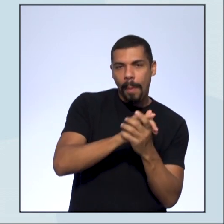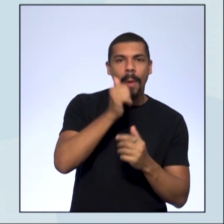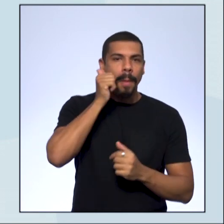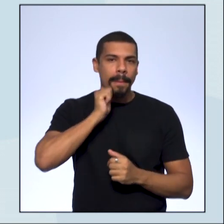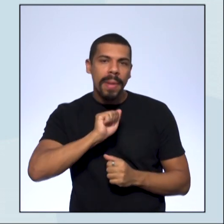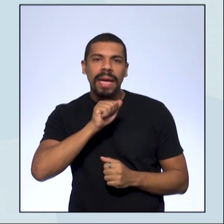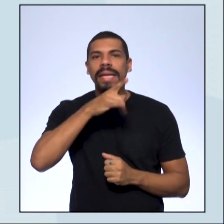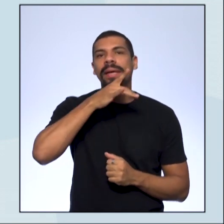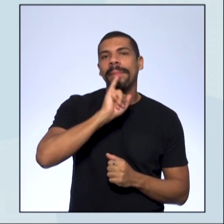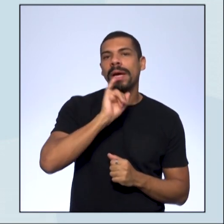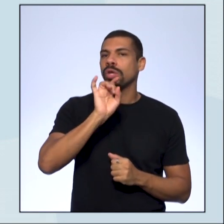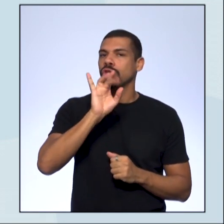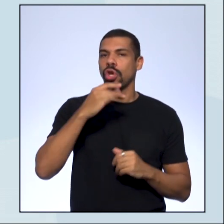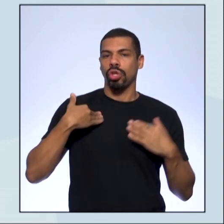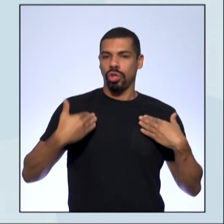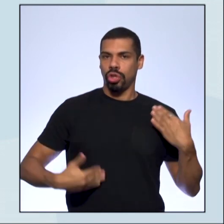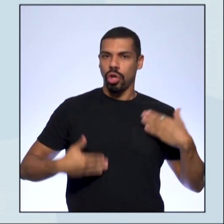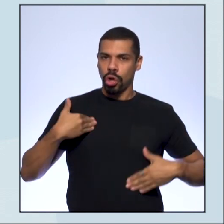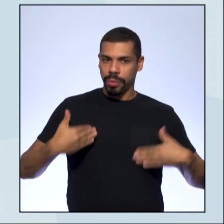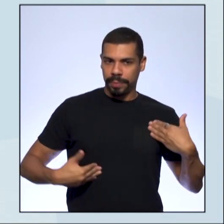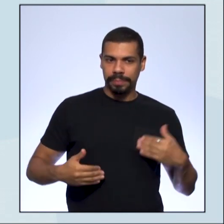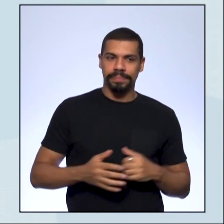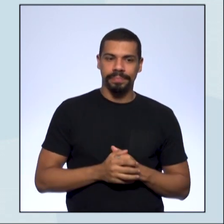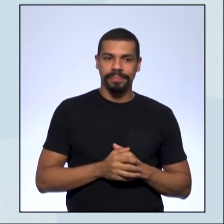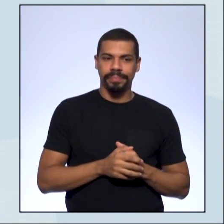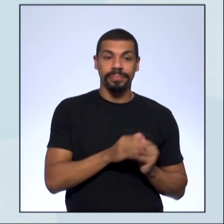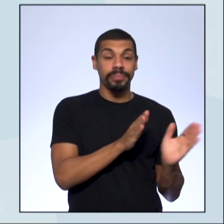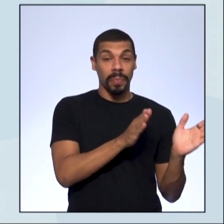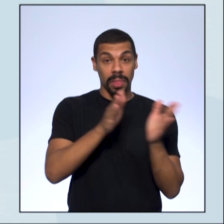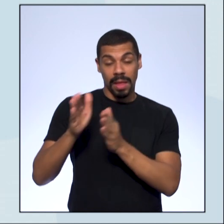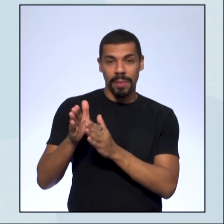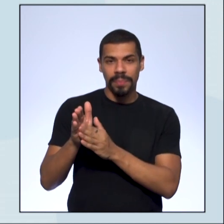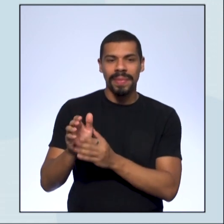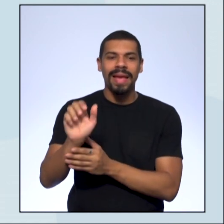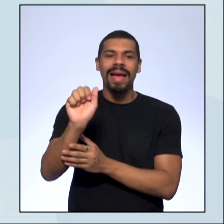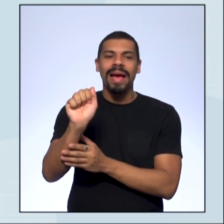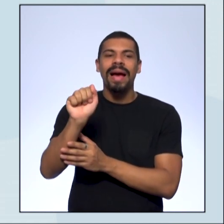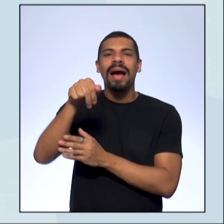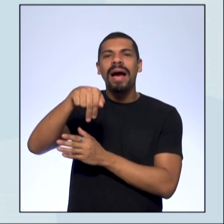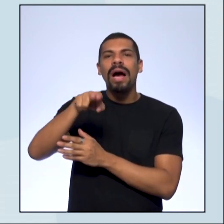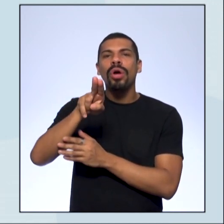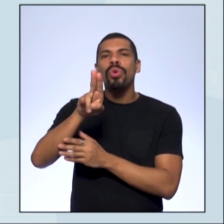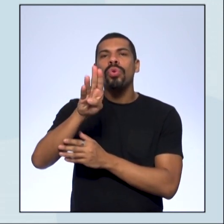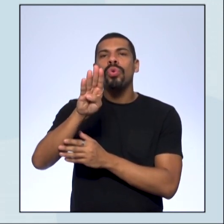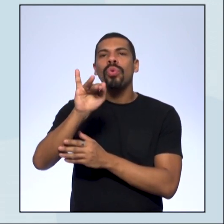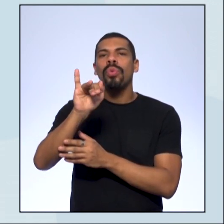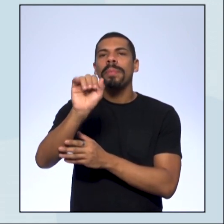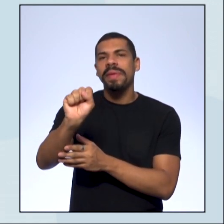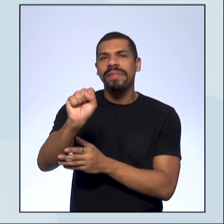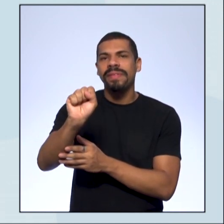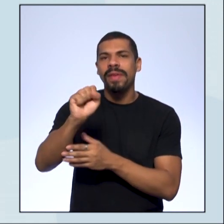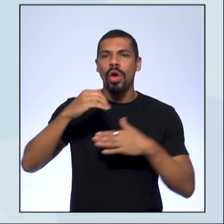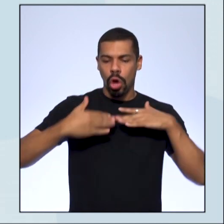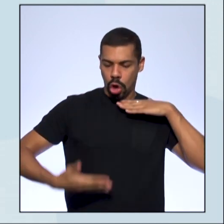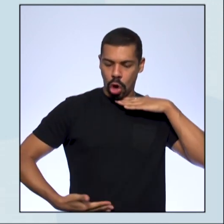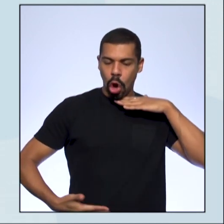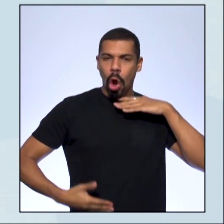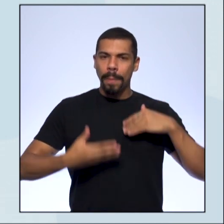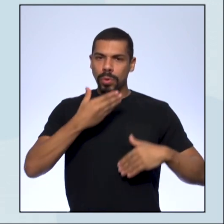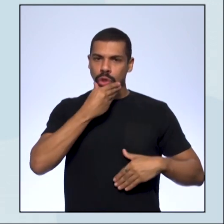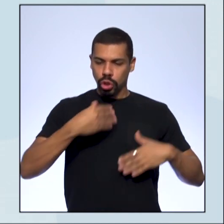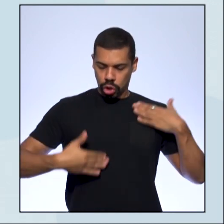o Anubis, né, que também é antroposomórfico, corpo de homem, cabeça de chacal, né? E ele é o deus